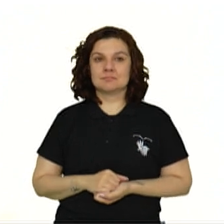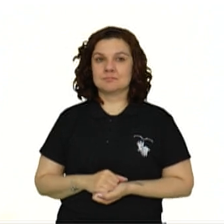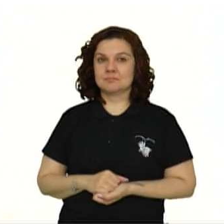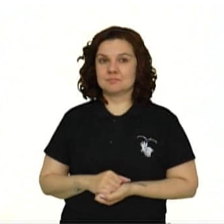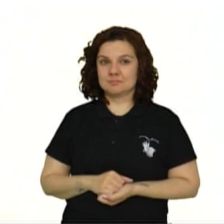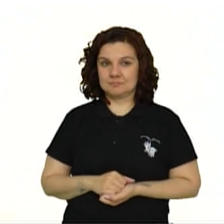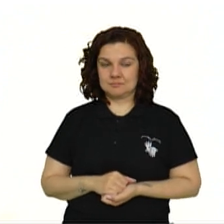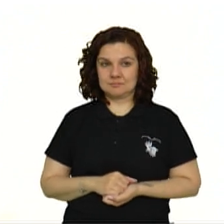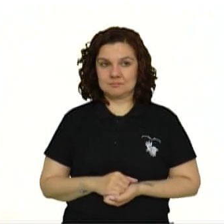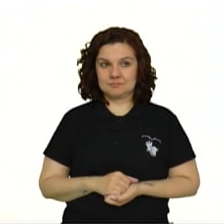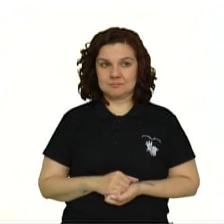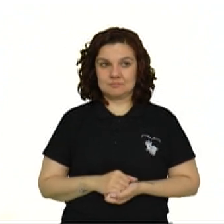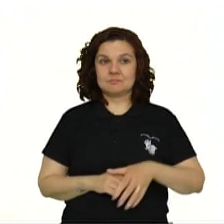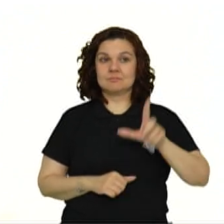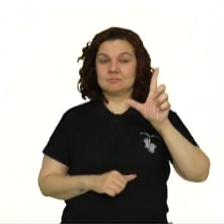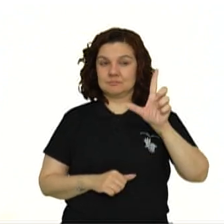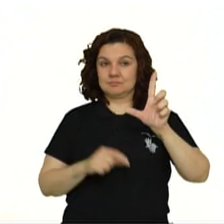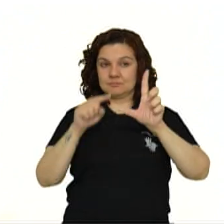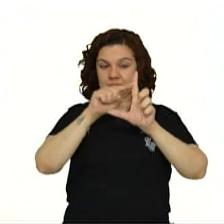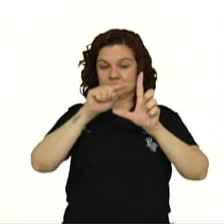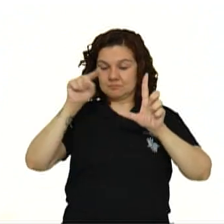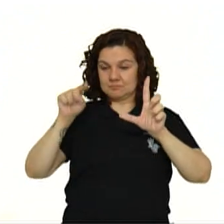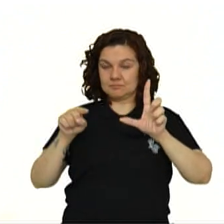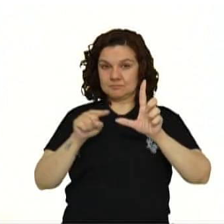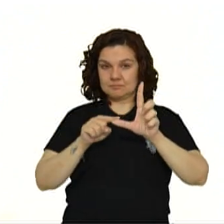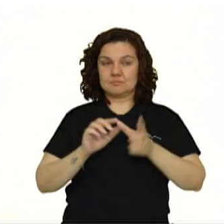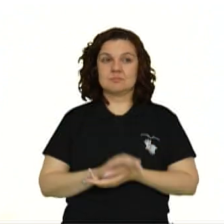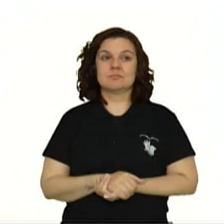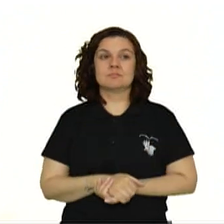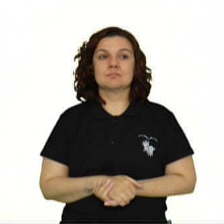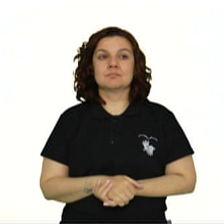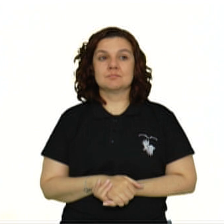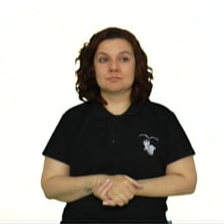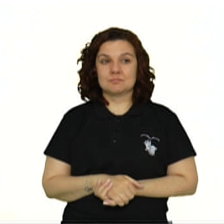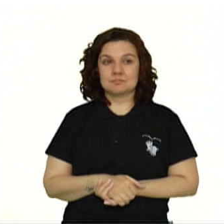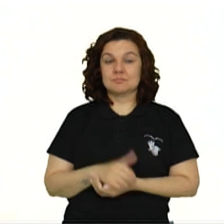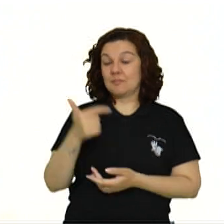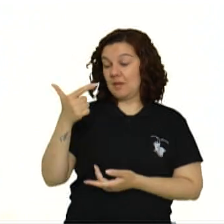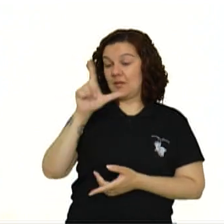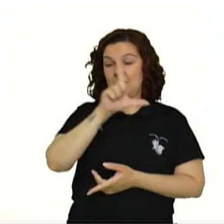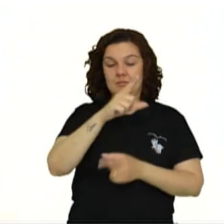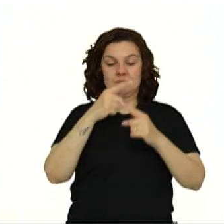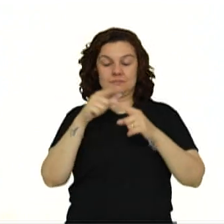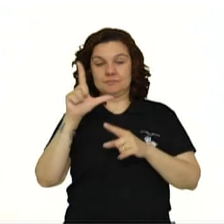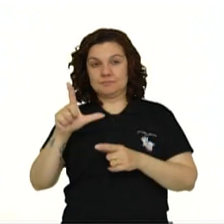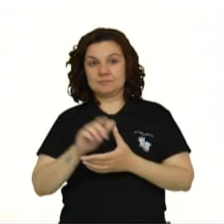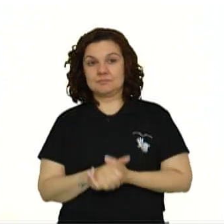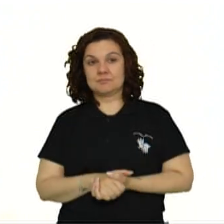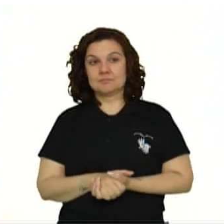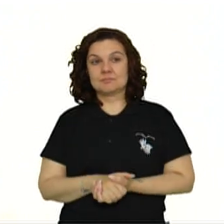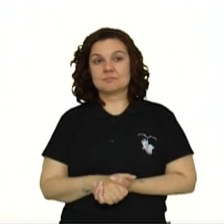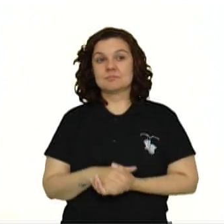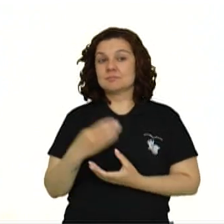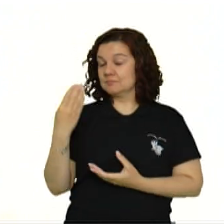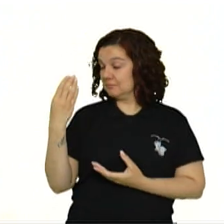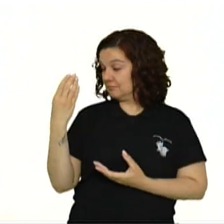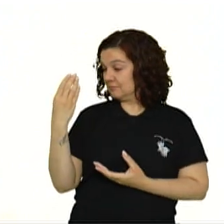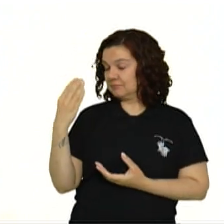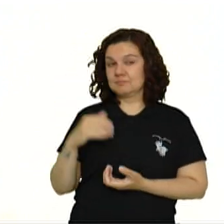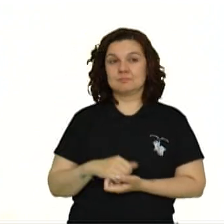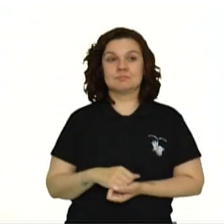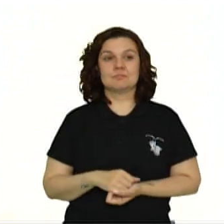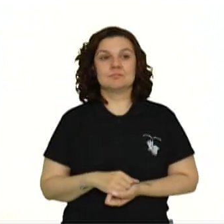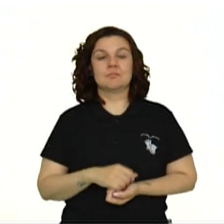O lado do quadrado, para fazer a área, lado vezes lado, 40 vezes 40.